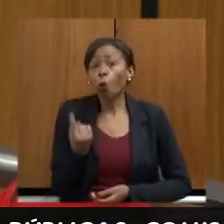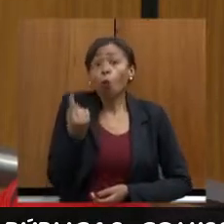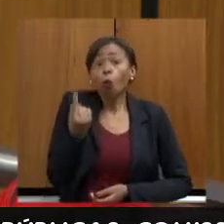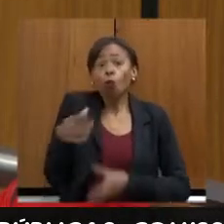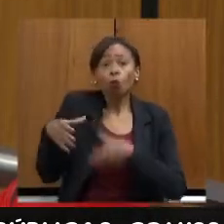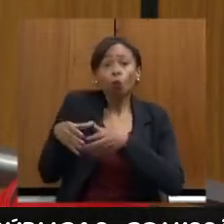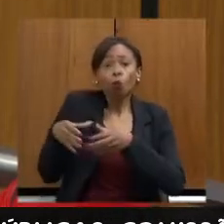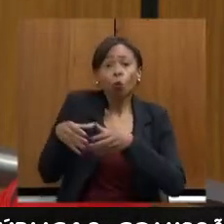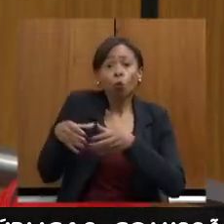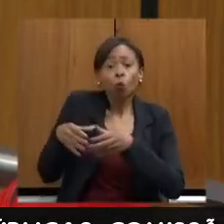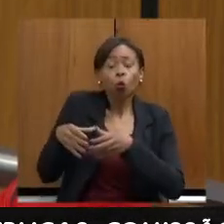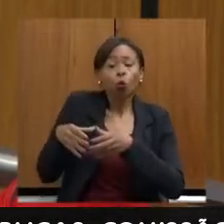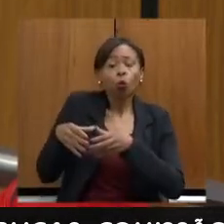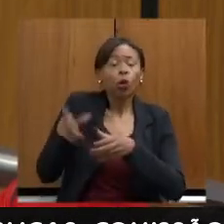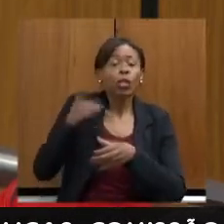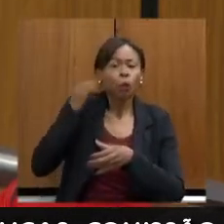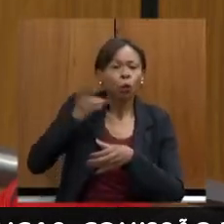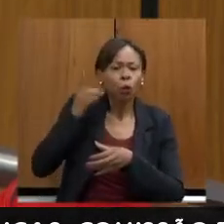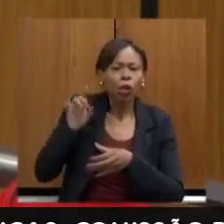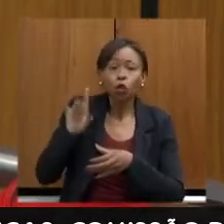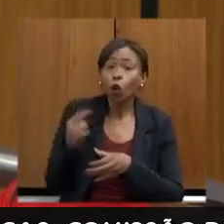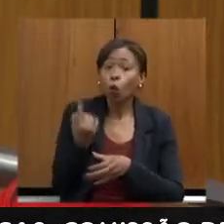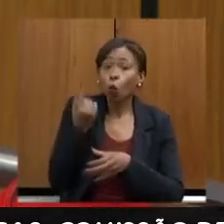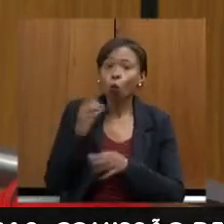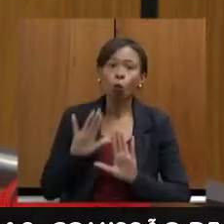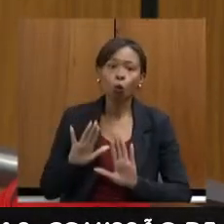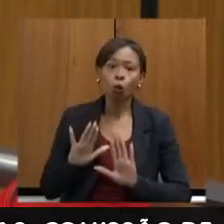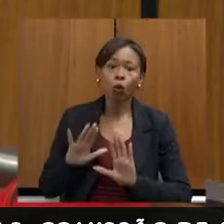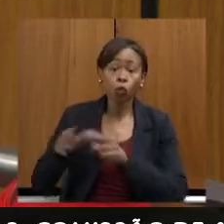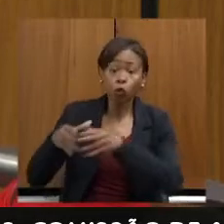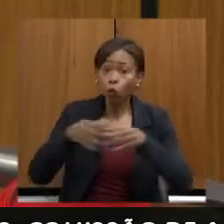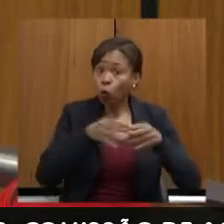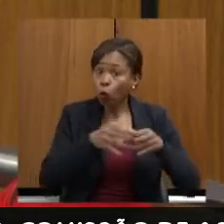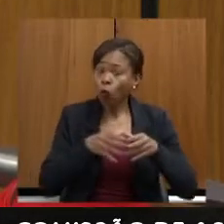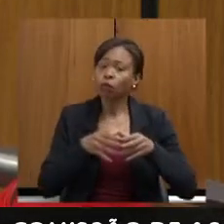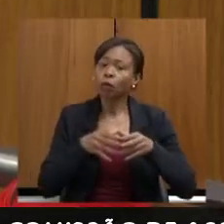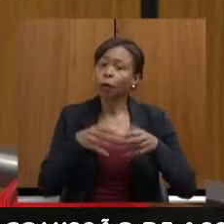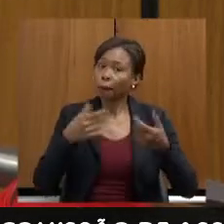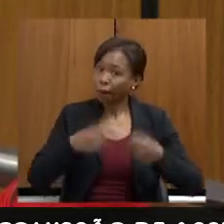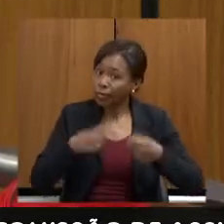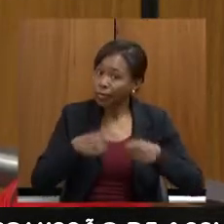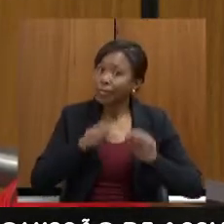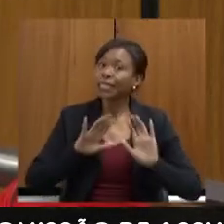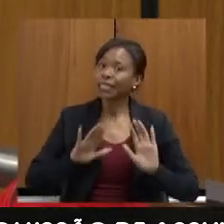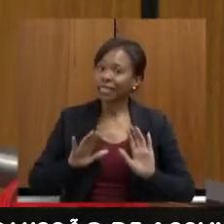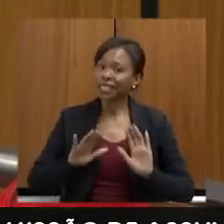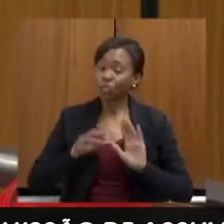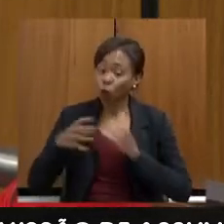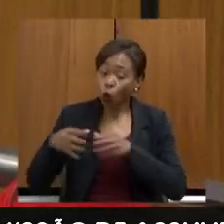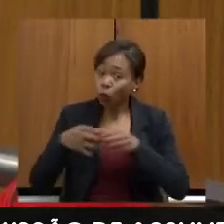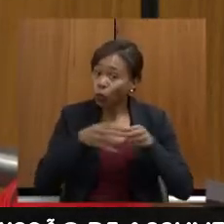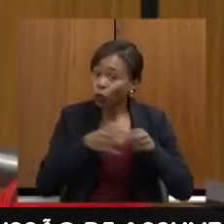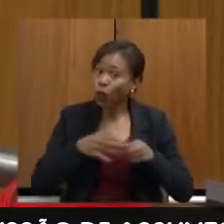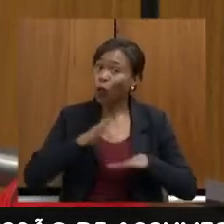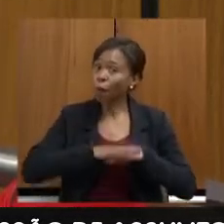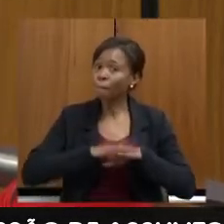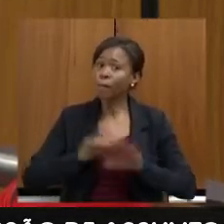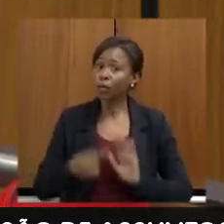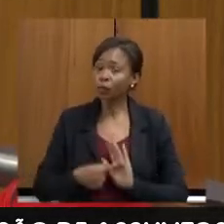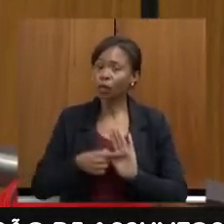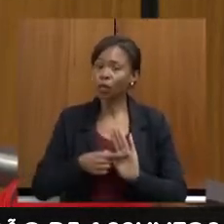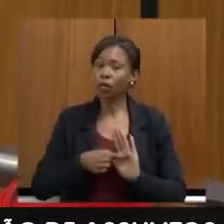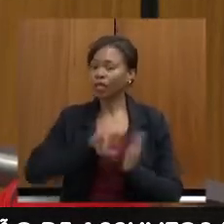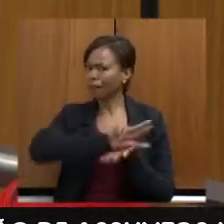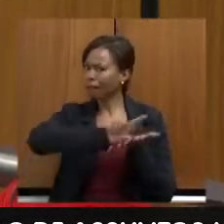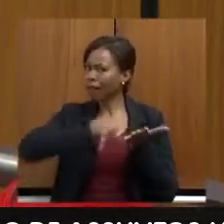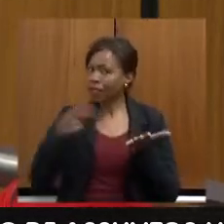que regimentalmente inclusivas frentes elas carecem de atuação via comissões então Tem muitos posicionamentos aqui da casa que são